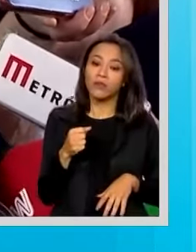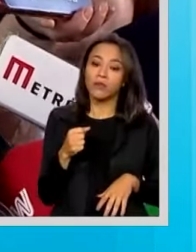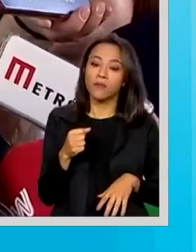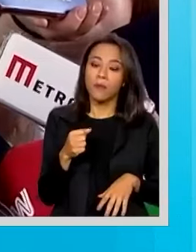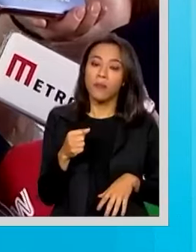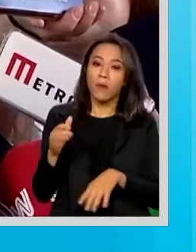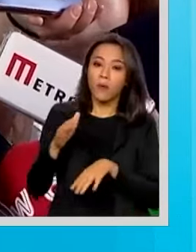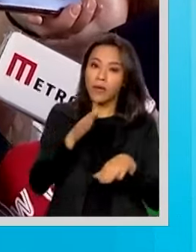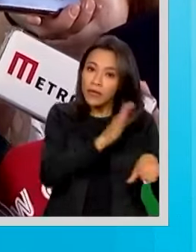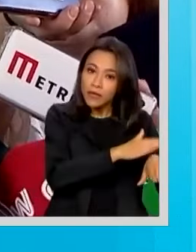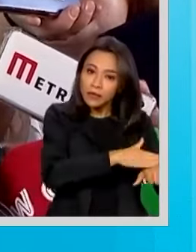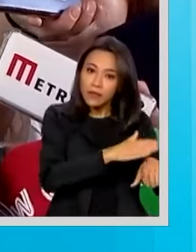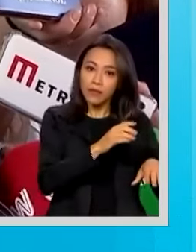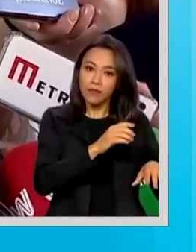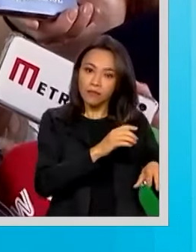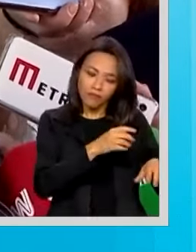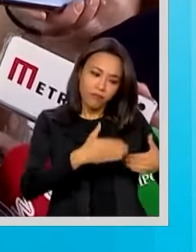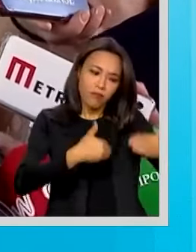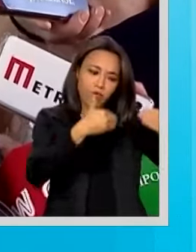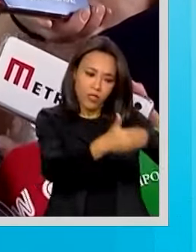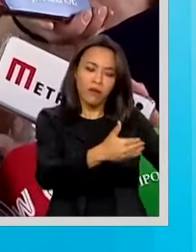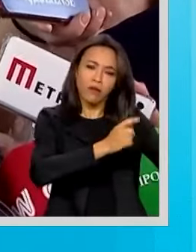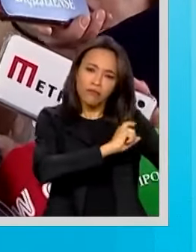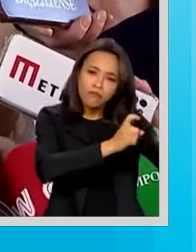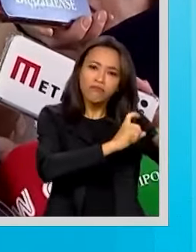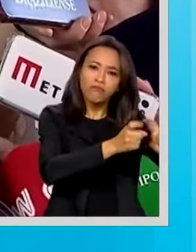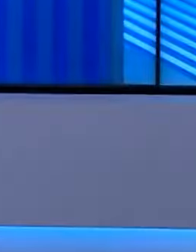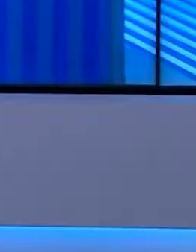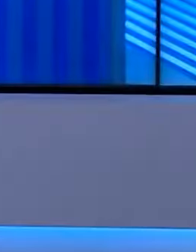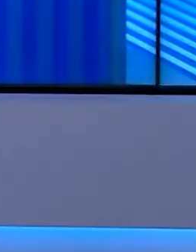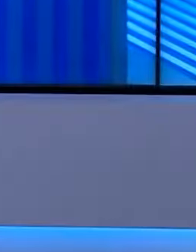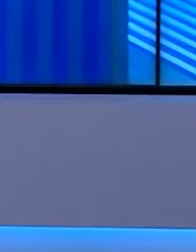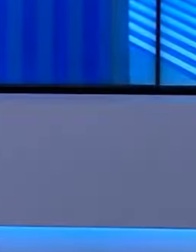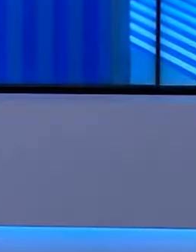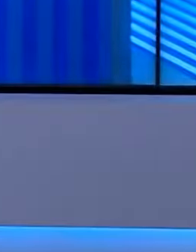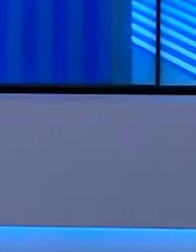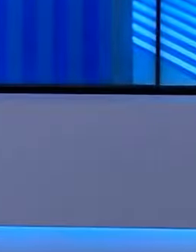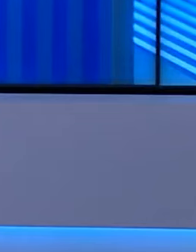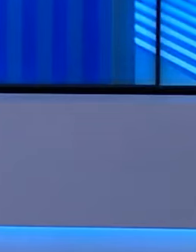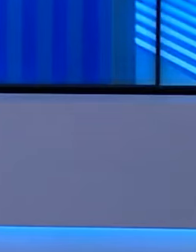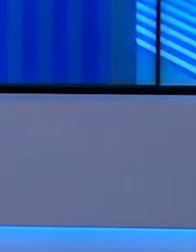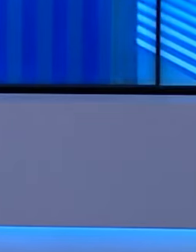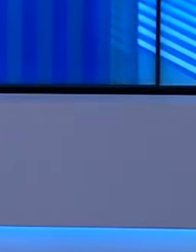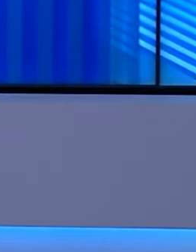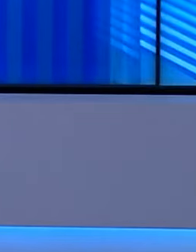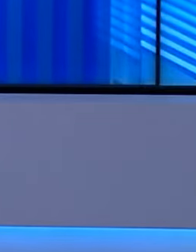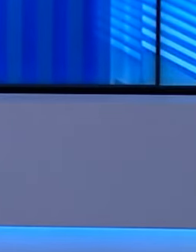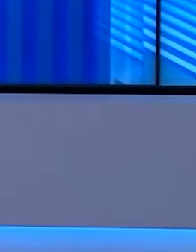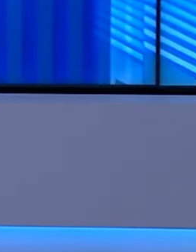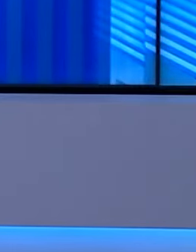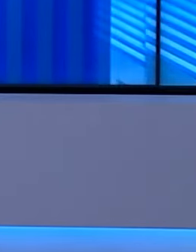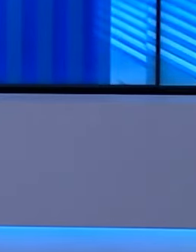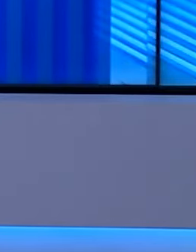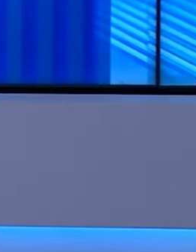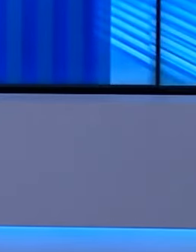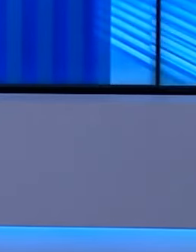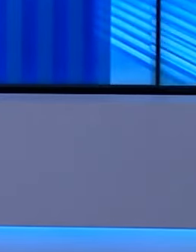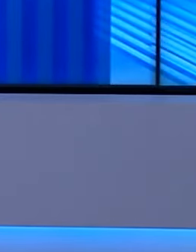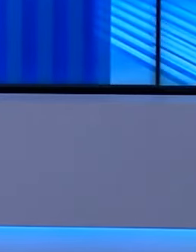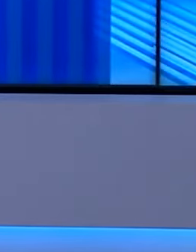são devastadoras para a economia de qualquer país. Olívia, passo para você então. A gente está vivendo um momento de boas